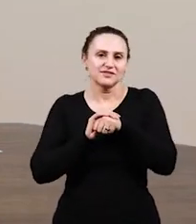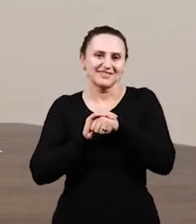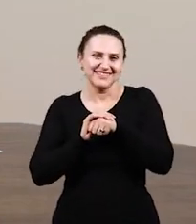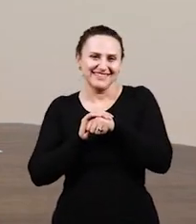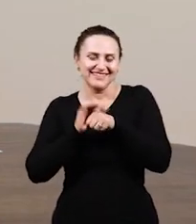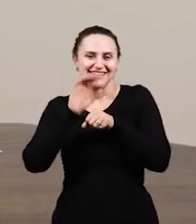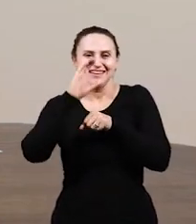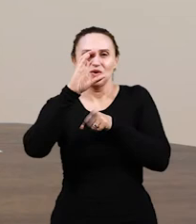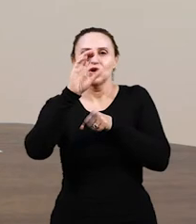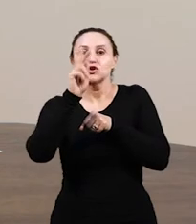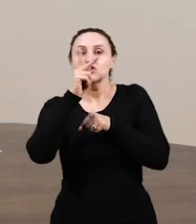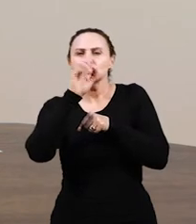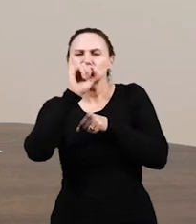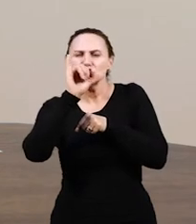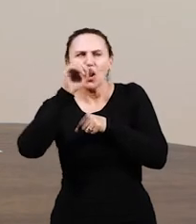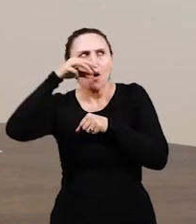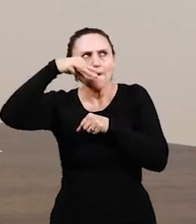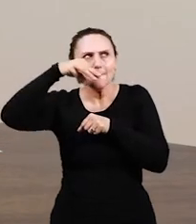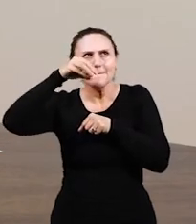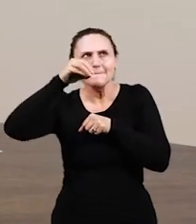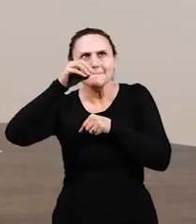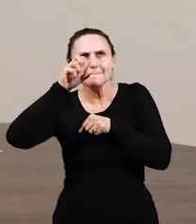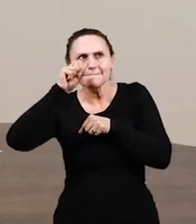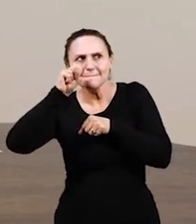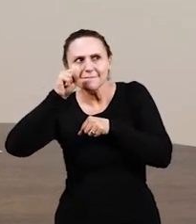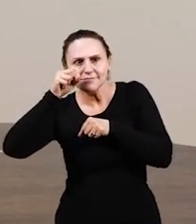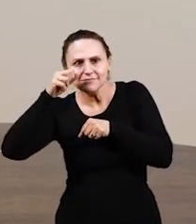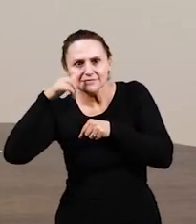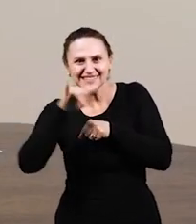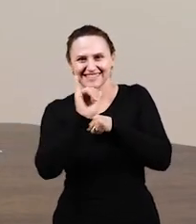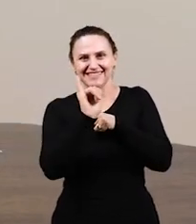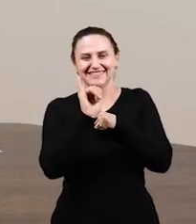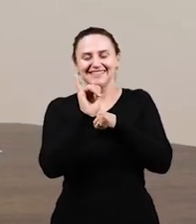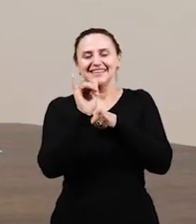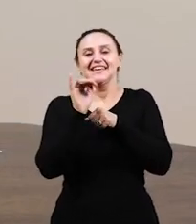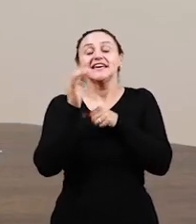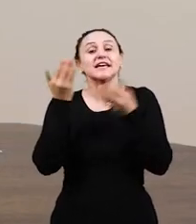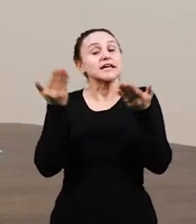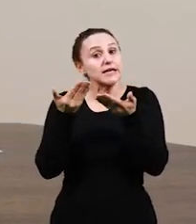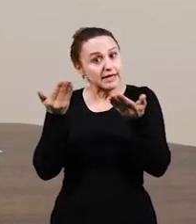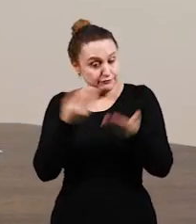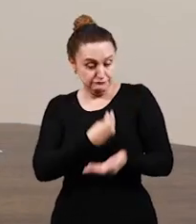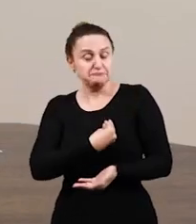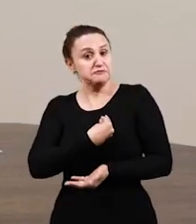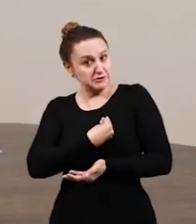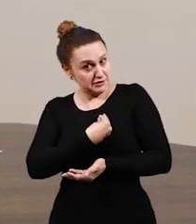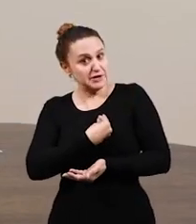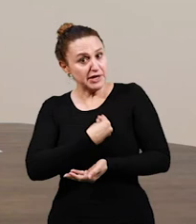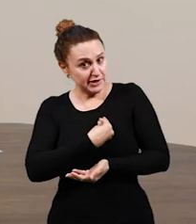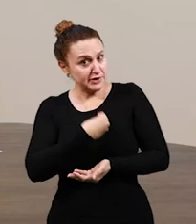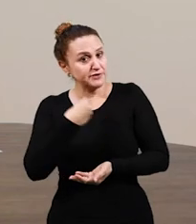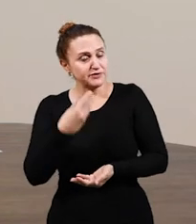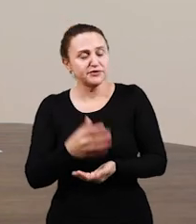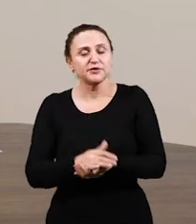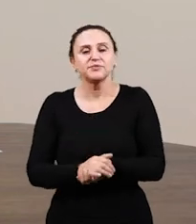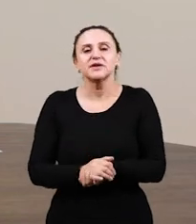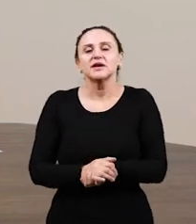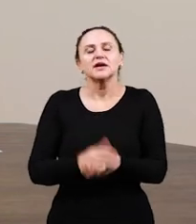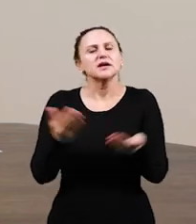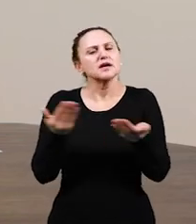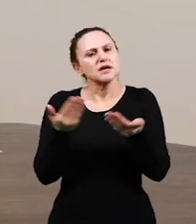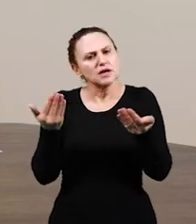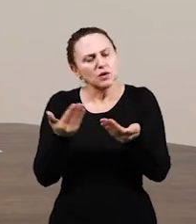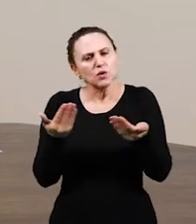ochonski ou é Vivo tá vivo ainda tá E hoje em dia ele é muito mais conhecido como ativista